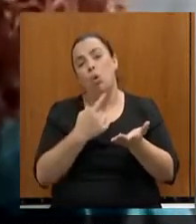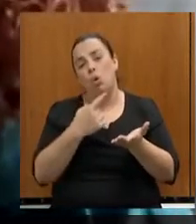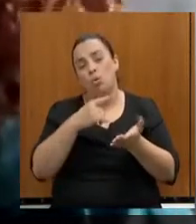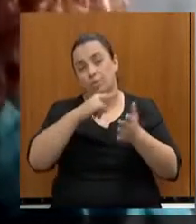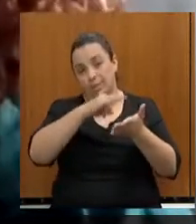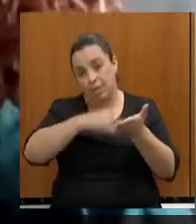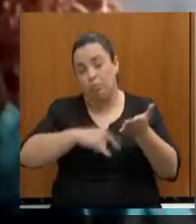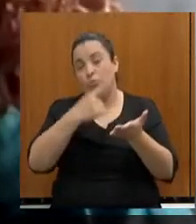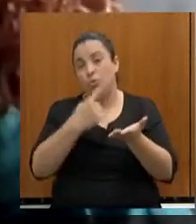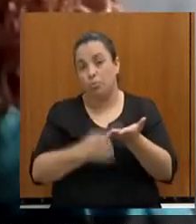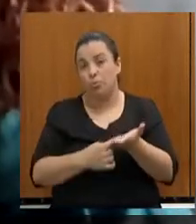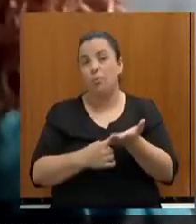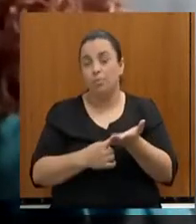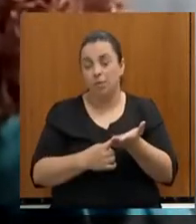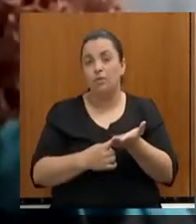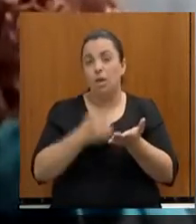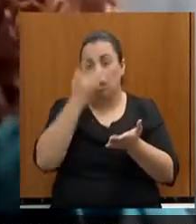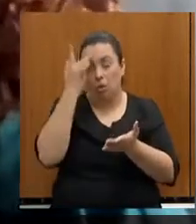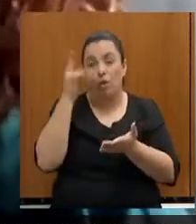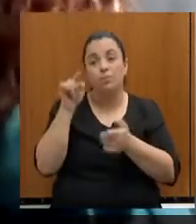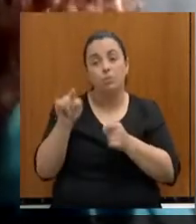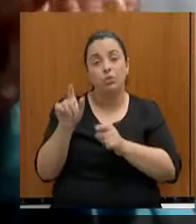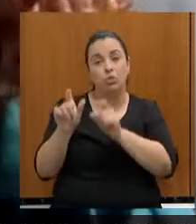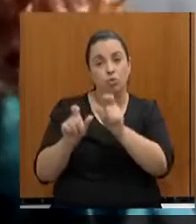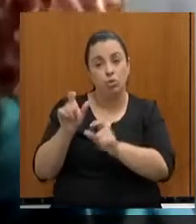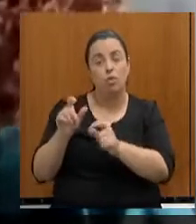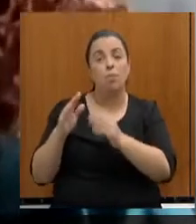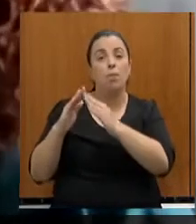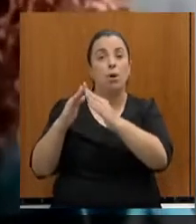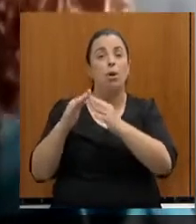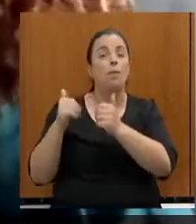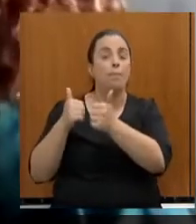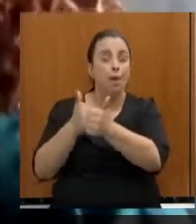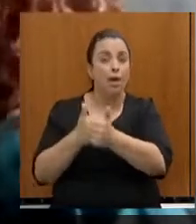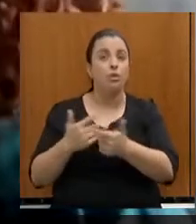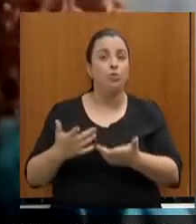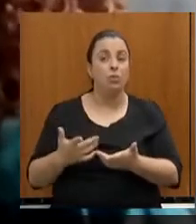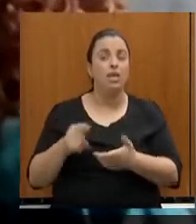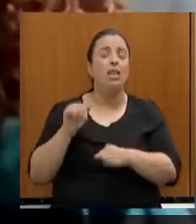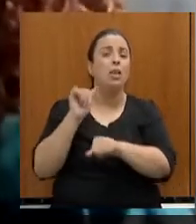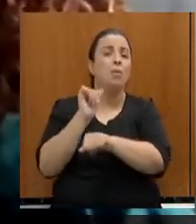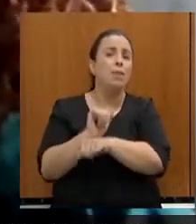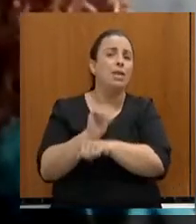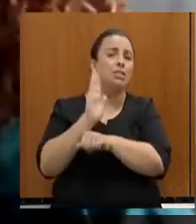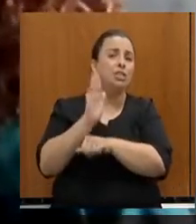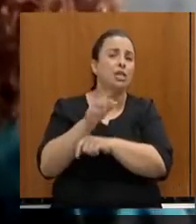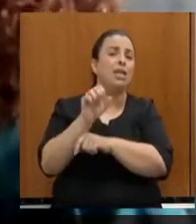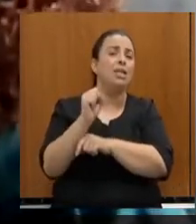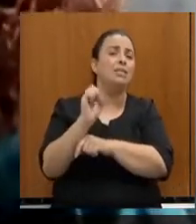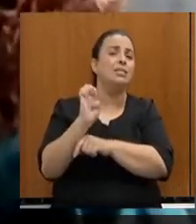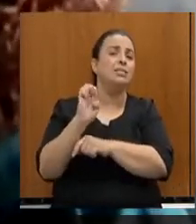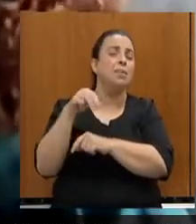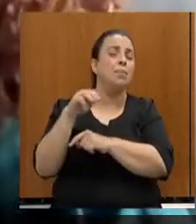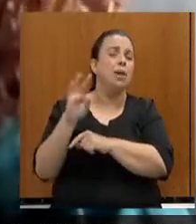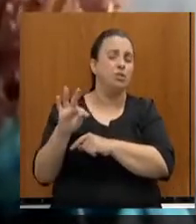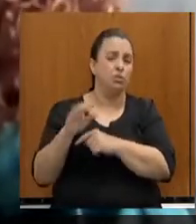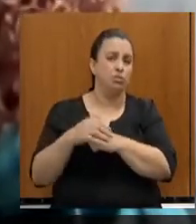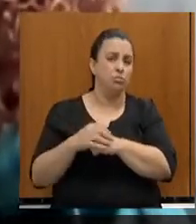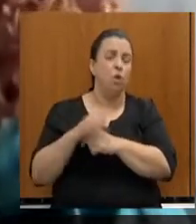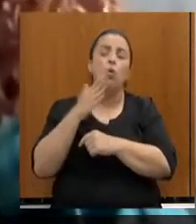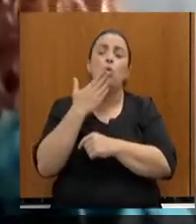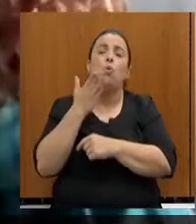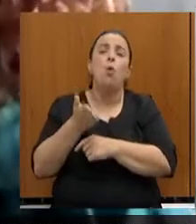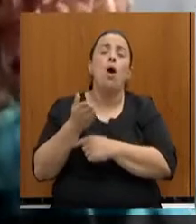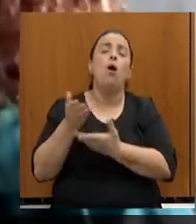sobreposto em parque e outras unidades de conservação estão paralisados na Cemat Qual o fundamento diz se é uma